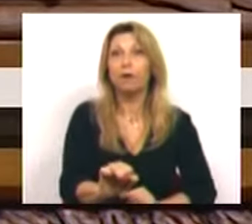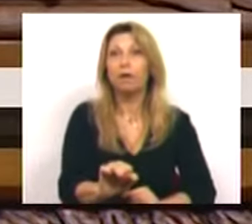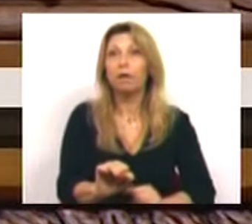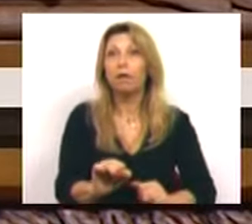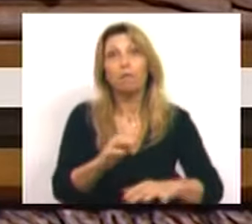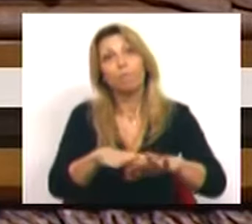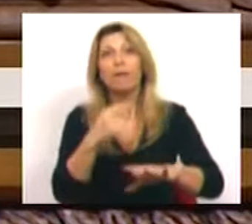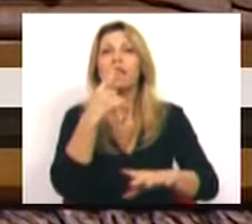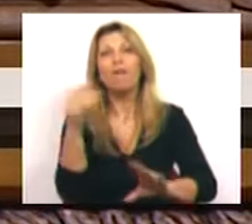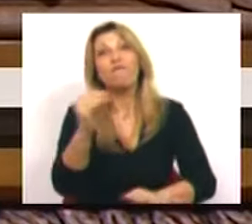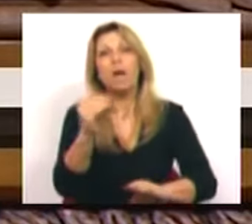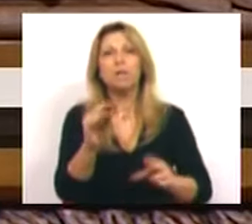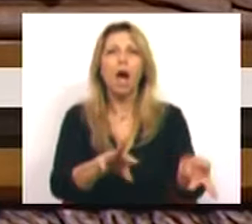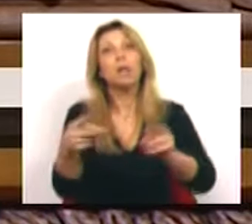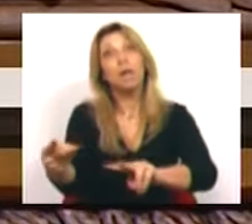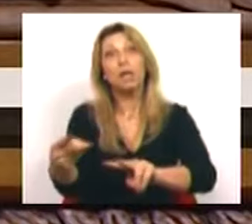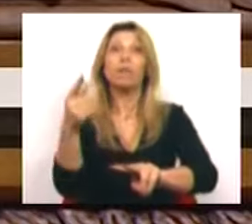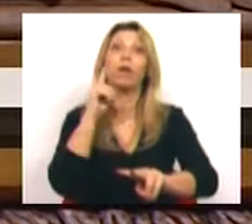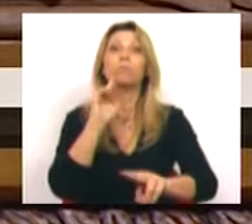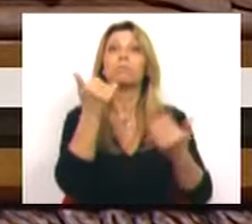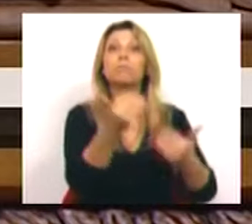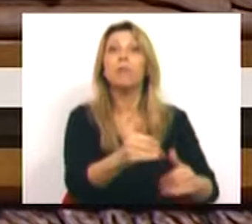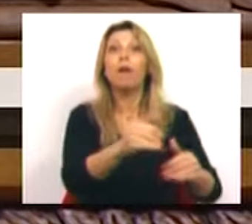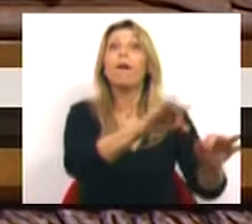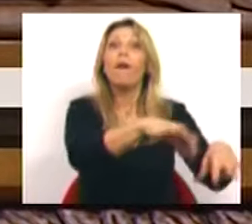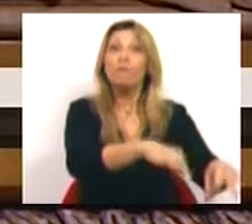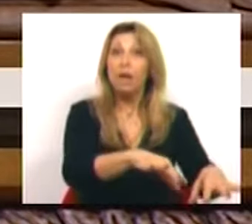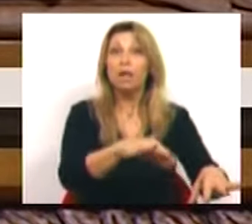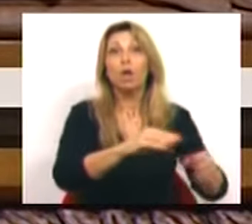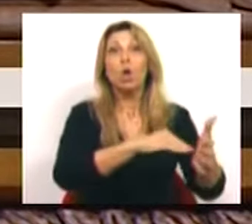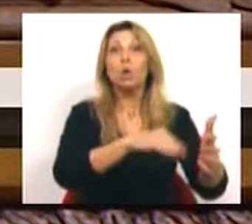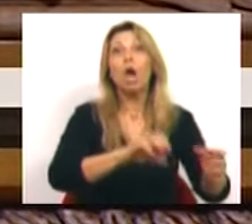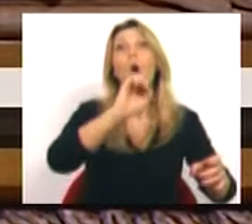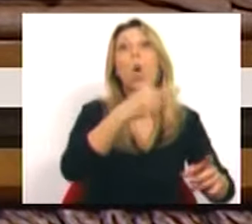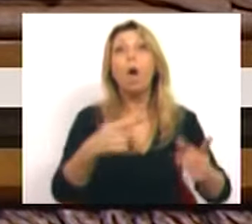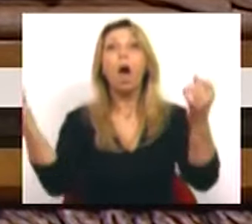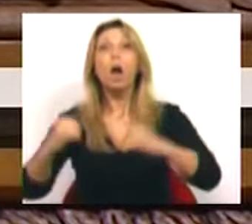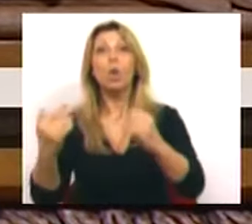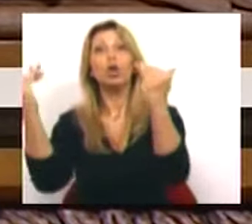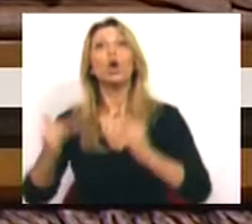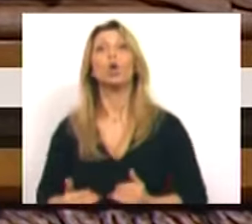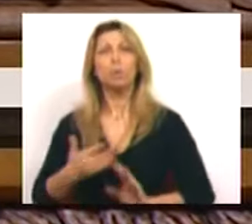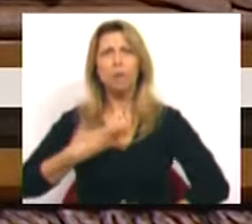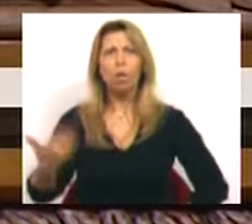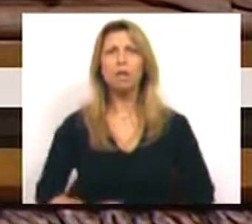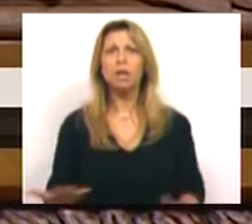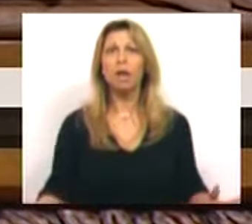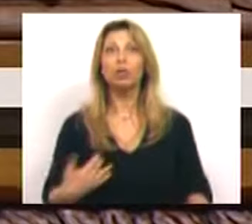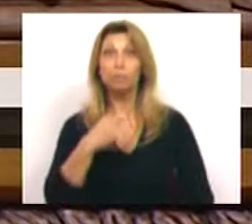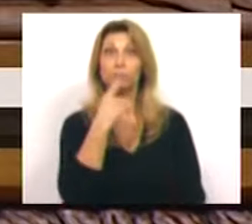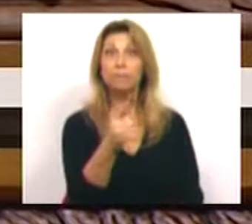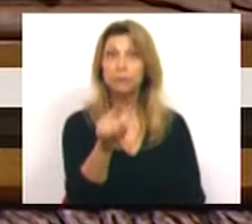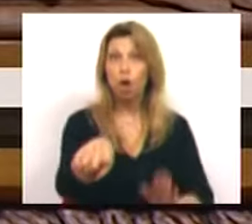falsa alternativa entre a caducidade ou o acordo para a redução de direitos. Disseram que